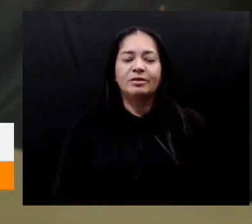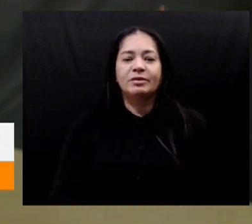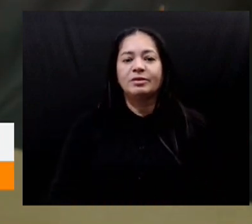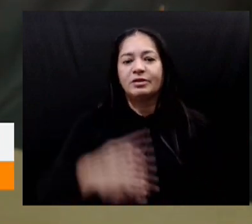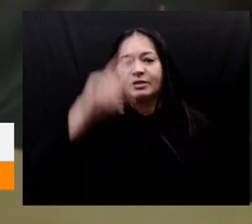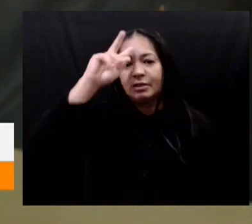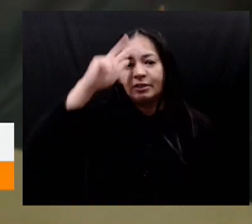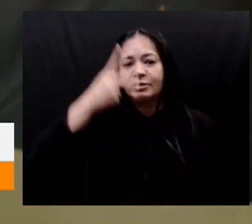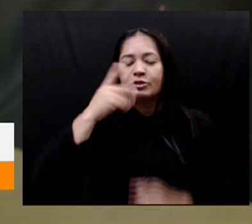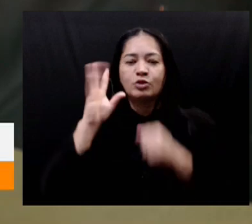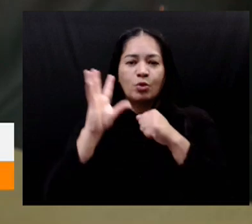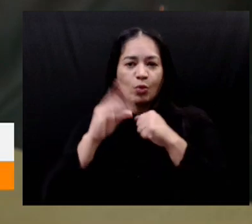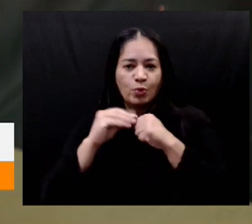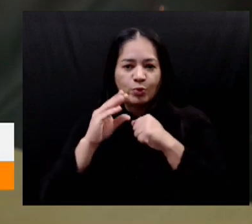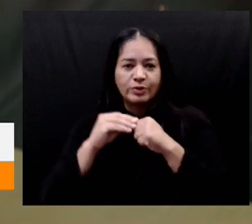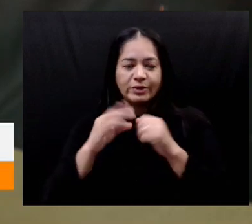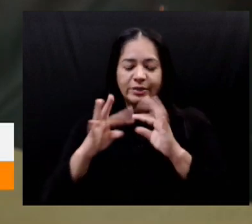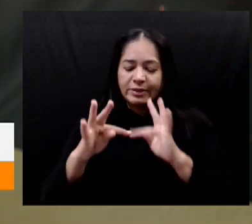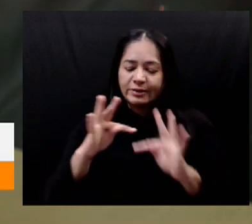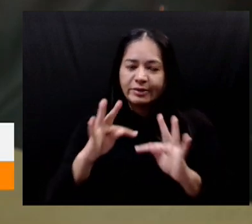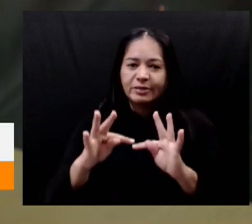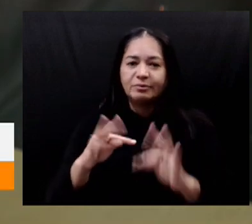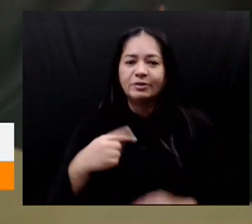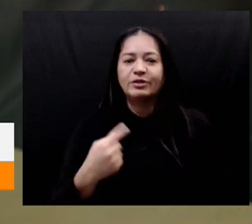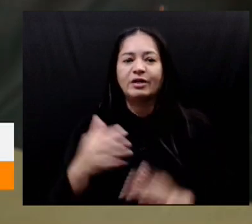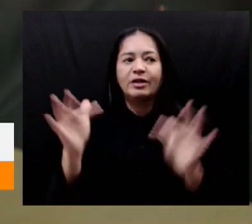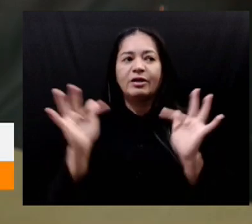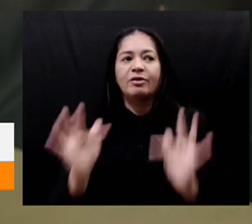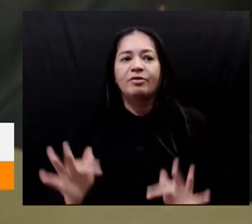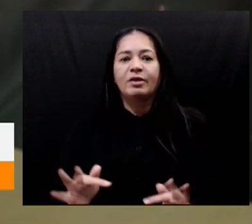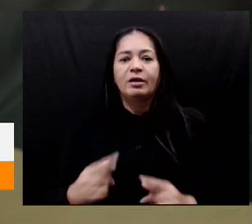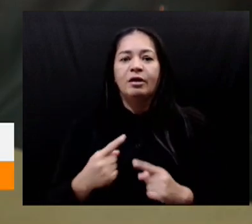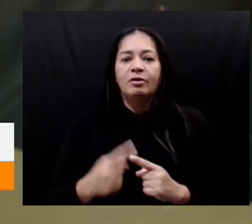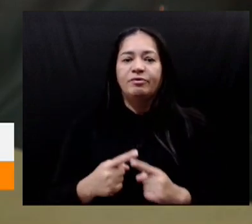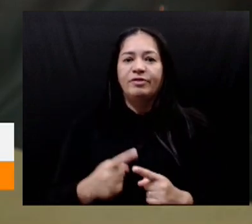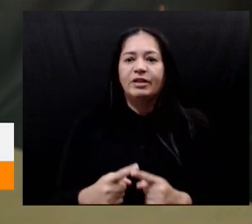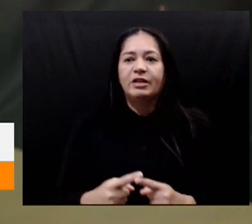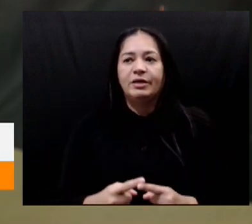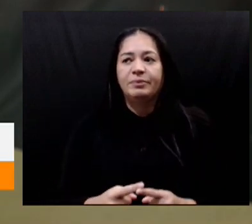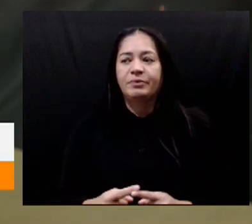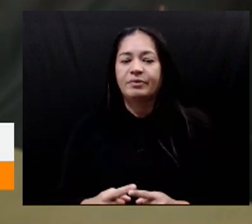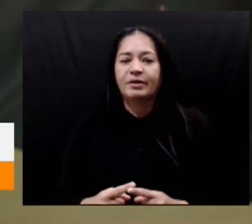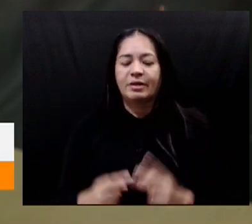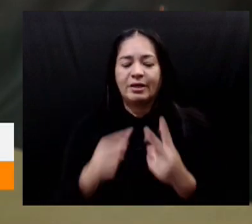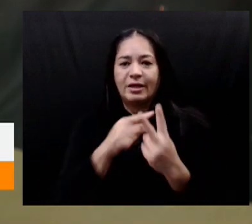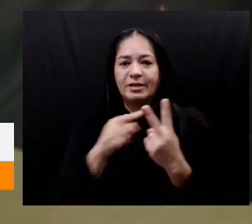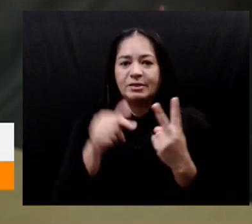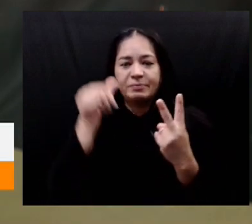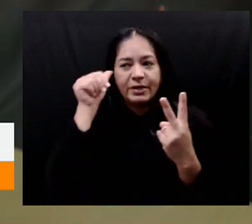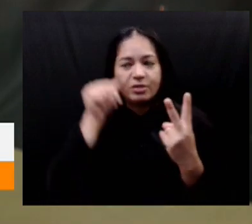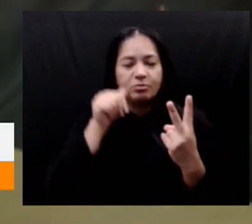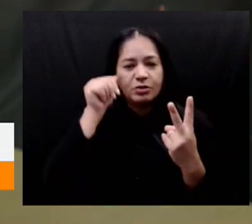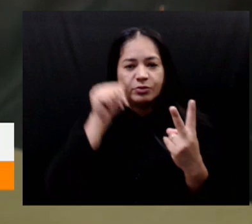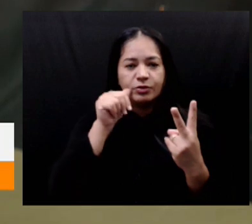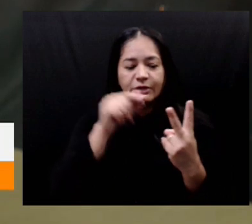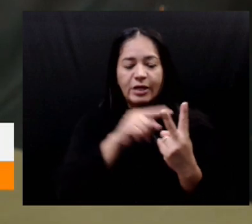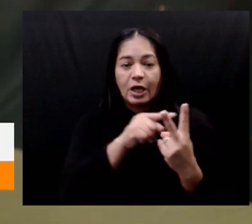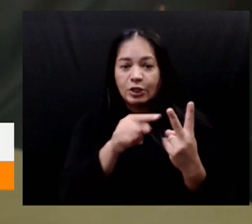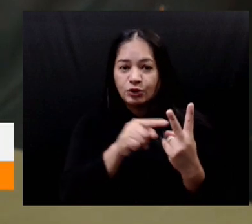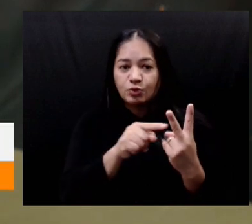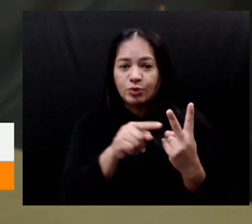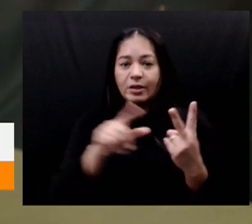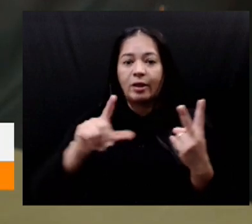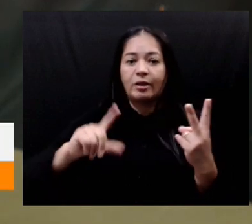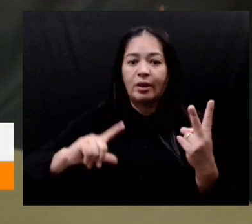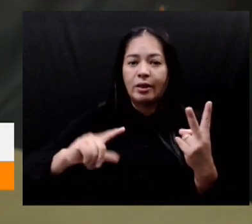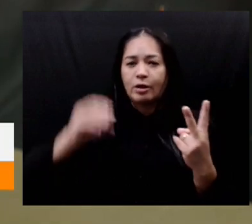da terapia. E a gente fica muito feliz aqui porque essas duas mulheres aqui, tanto a Arlete quanto a Valéria, elas têm o conhecimento.